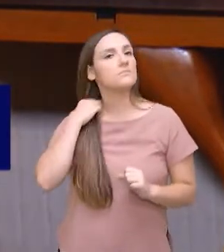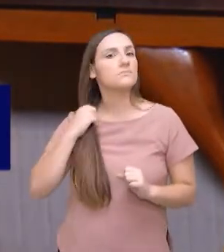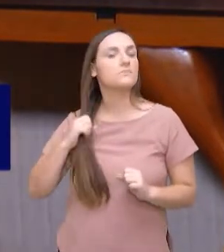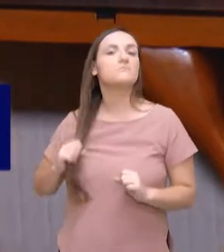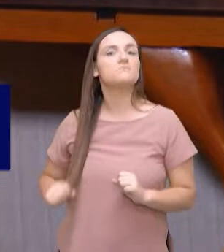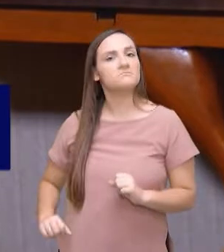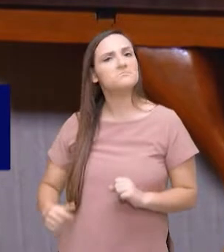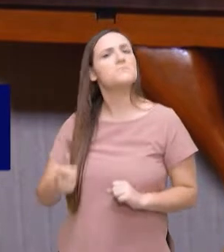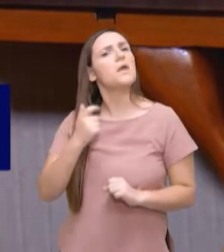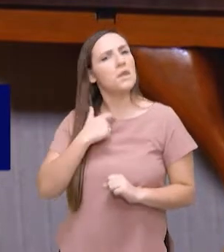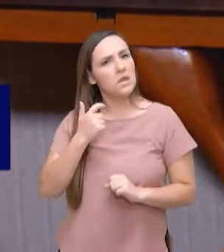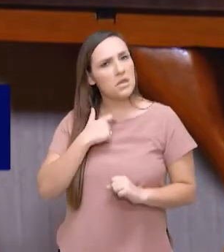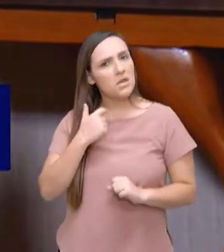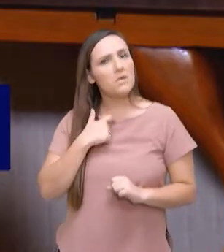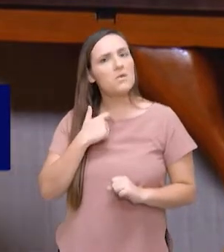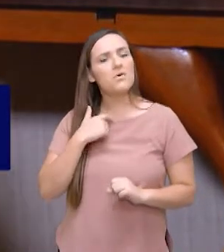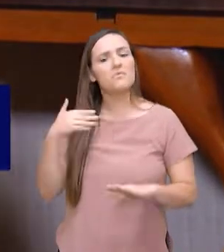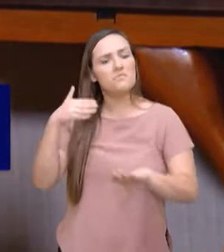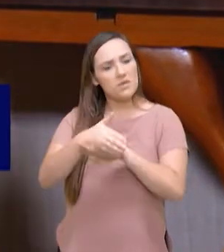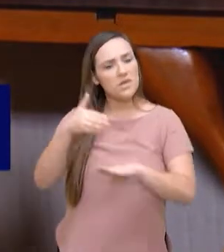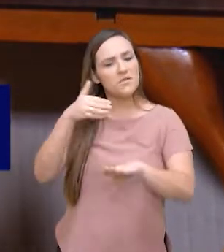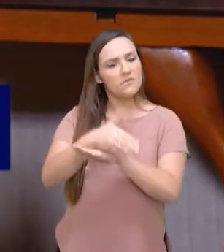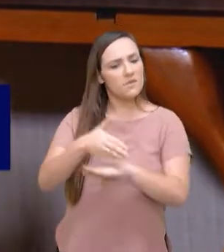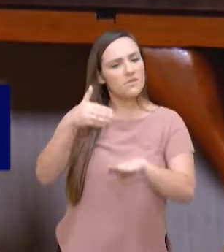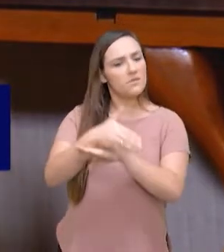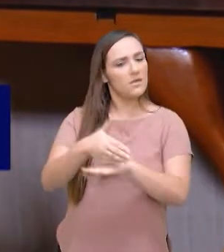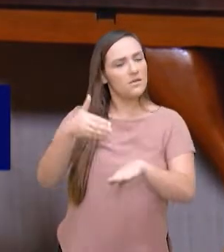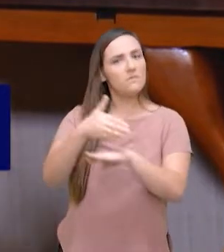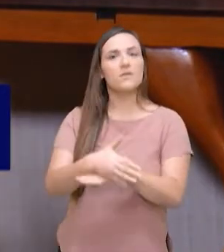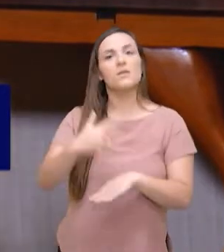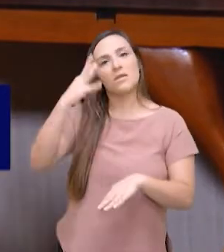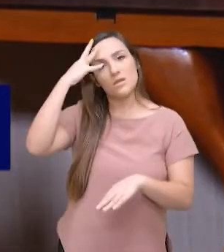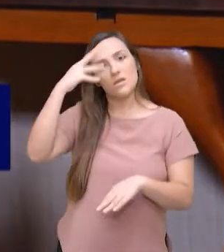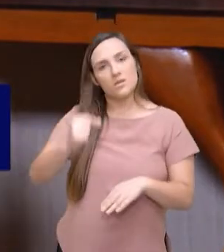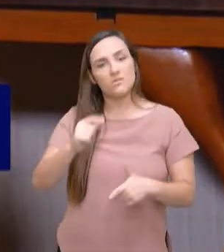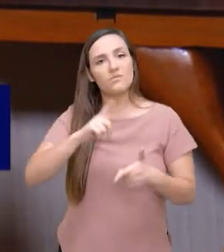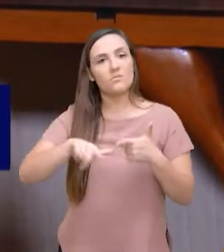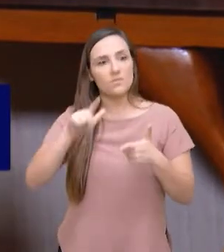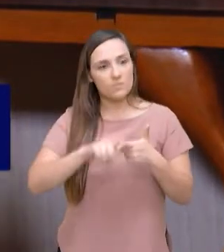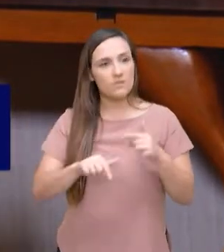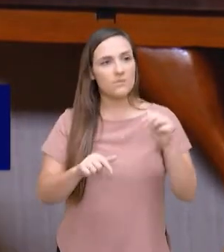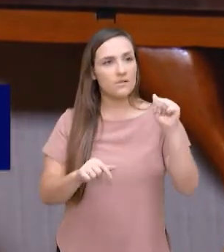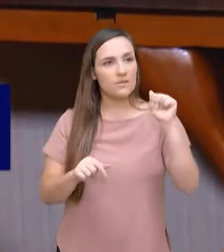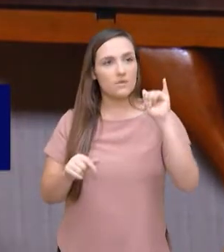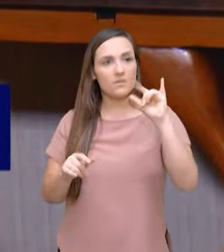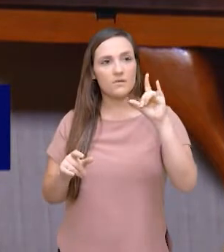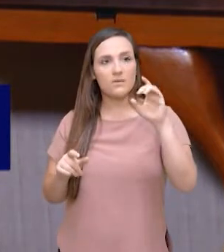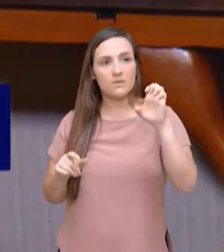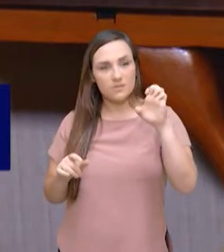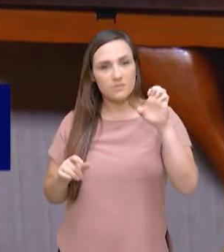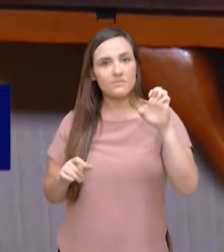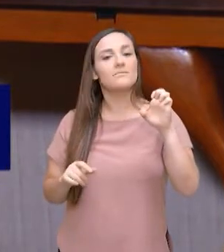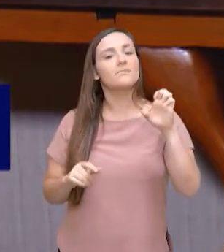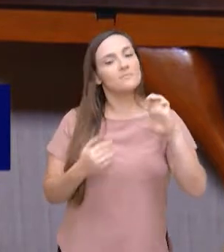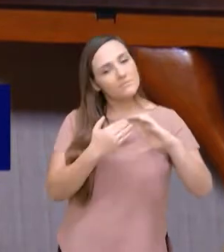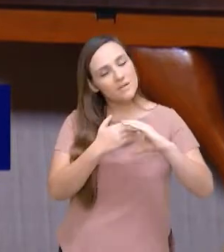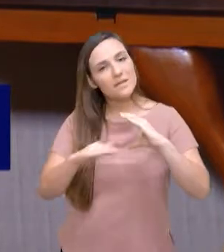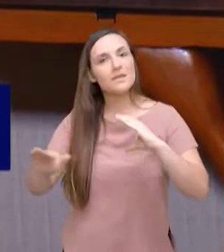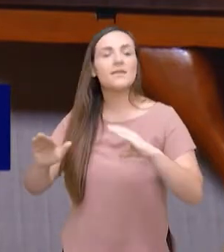E eu fiz. Resolvi o problema da professora Aide. Mandei para ela um